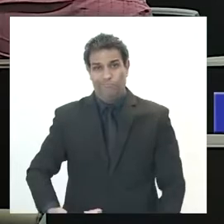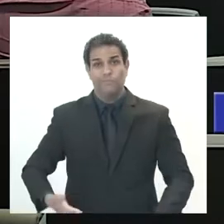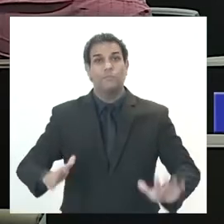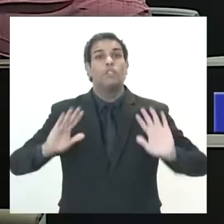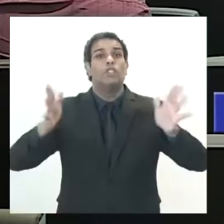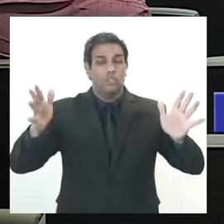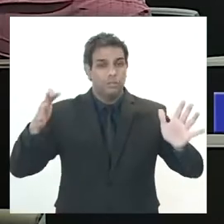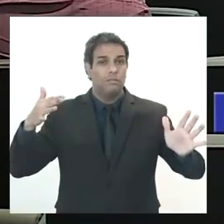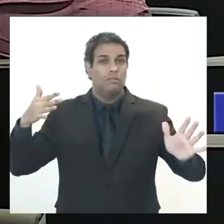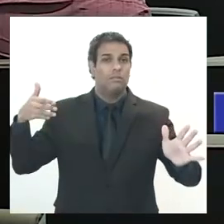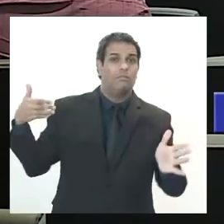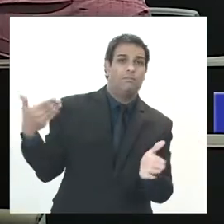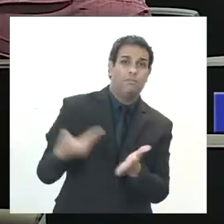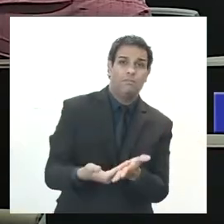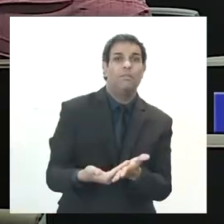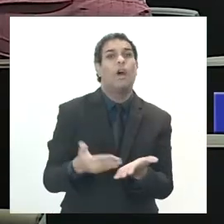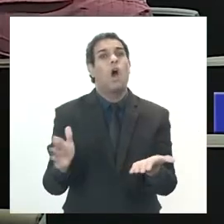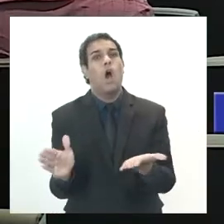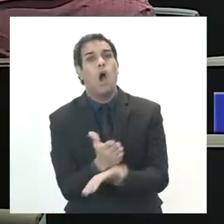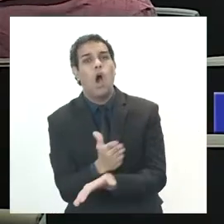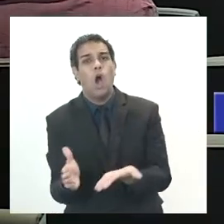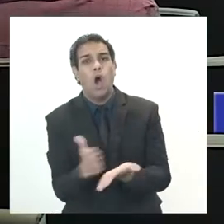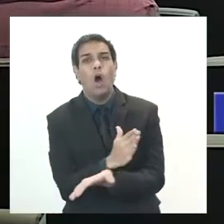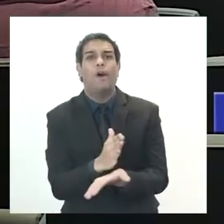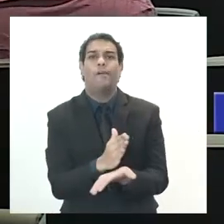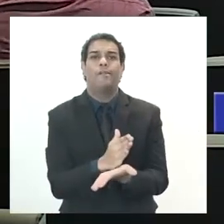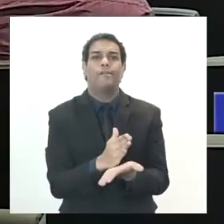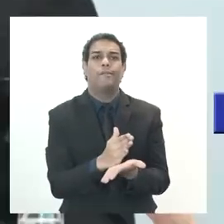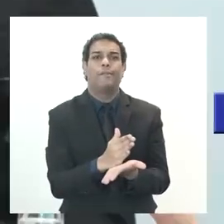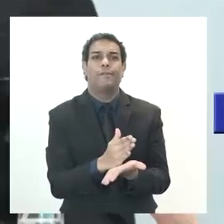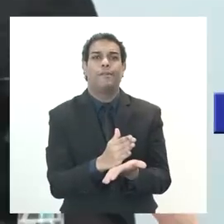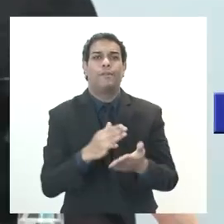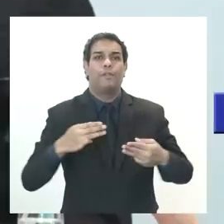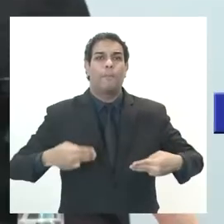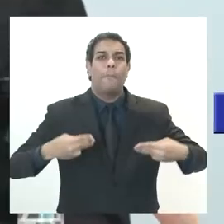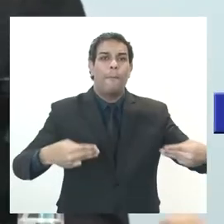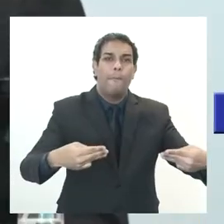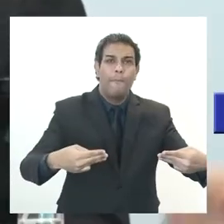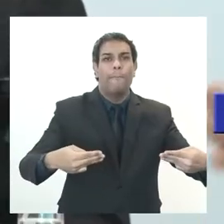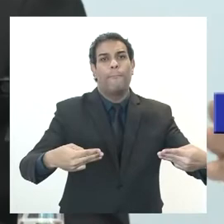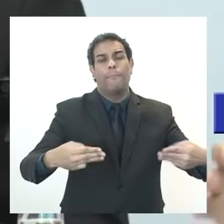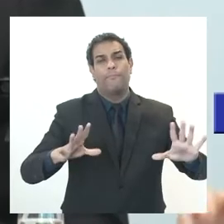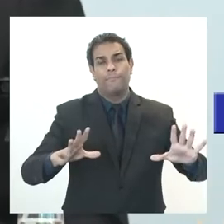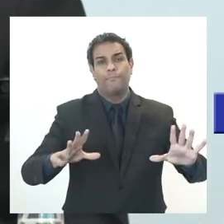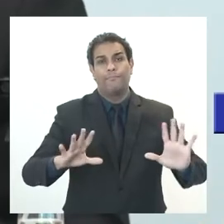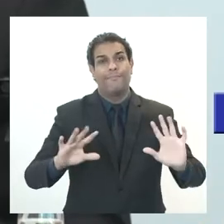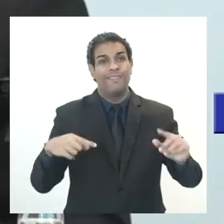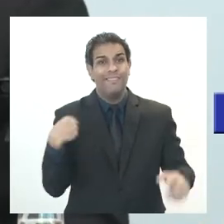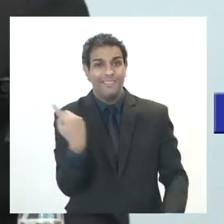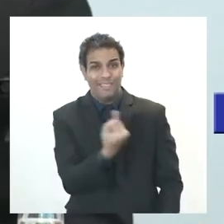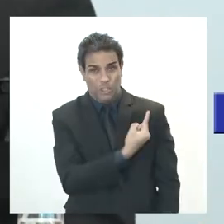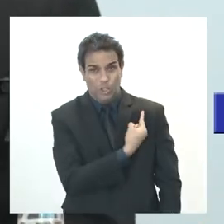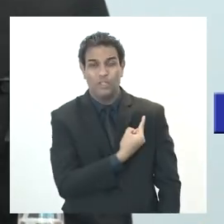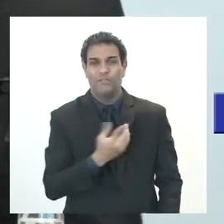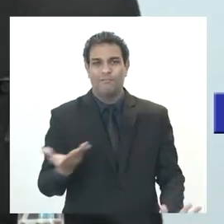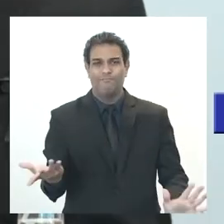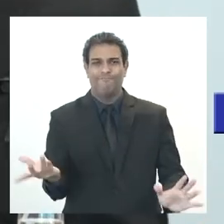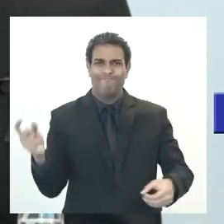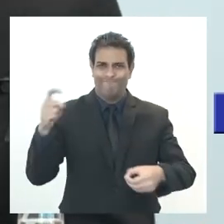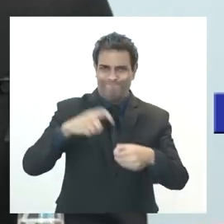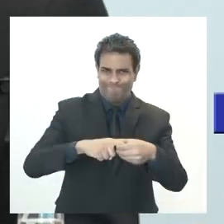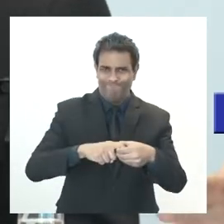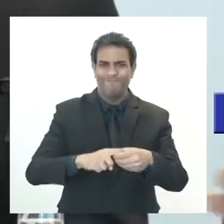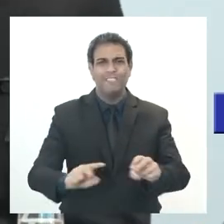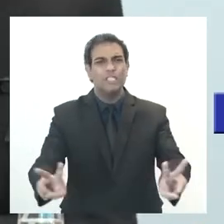e que se reflete ainda em alguns dos seus ministros Não Dizer todos os ministros mas vamos falar do